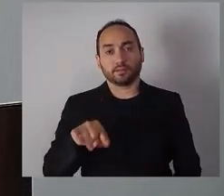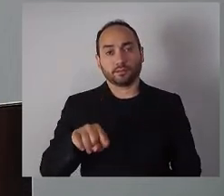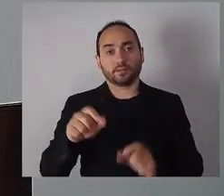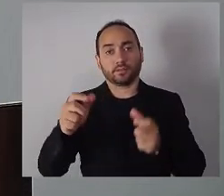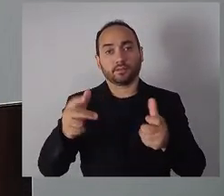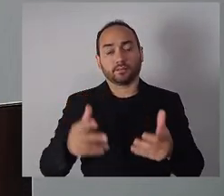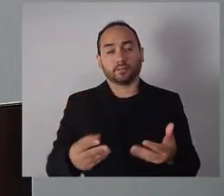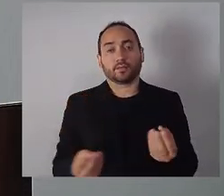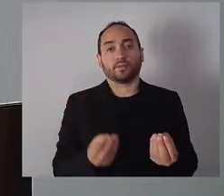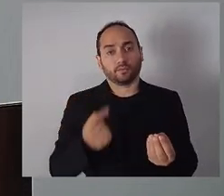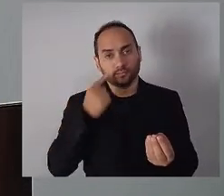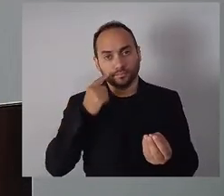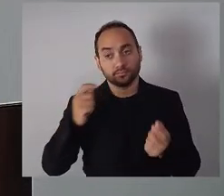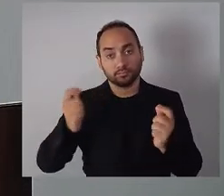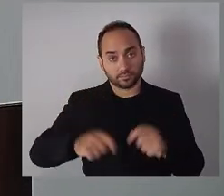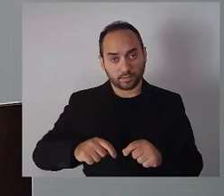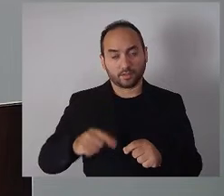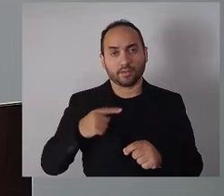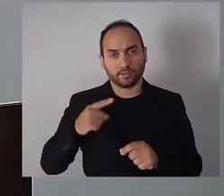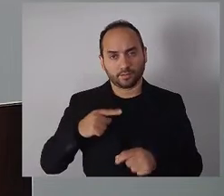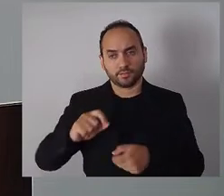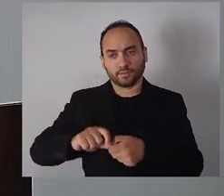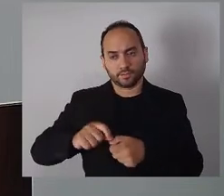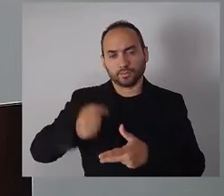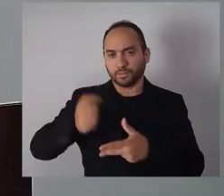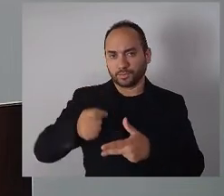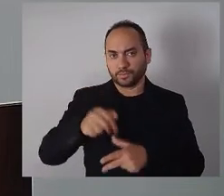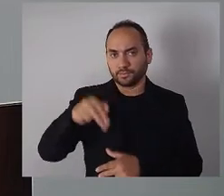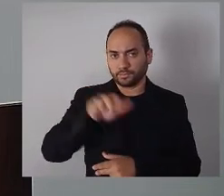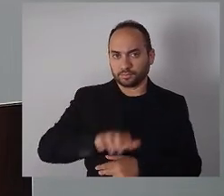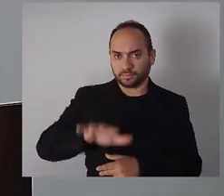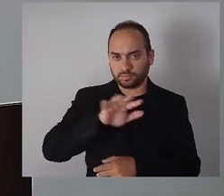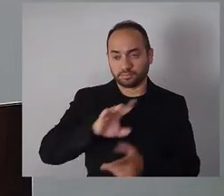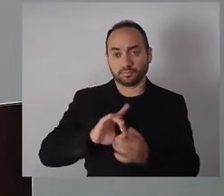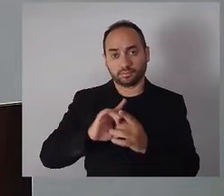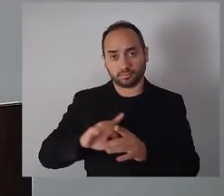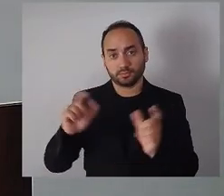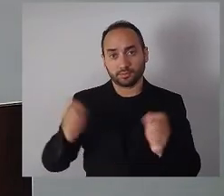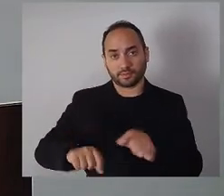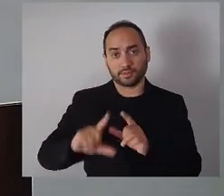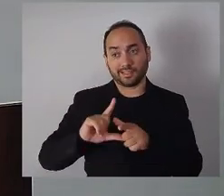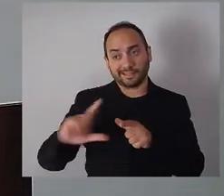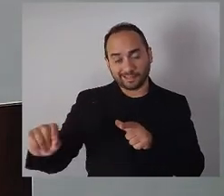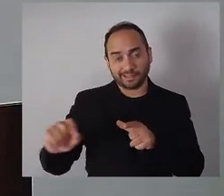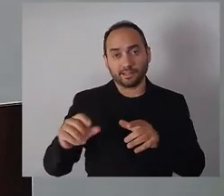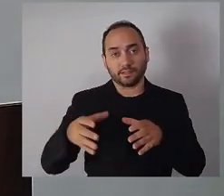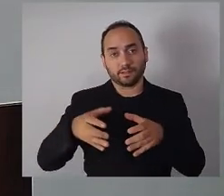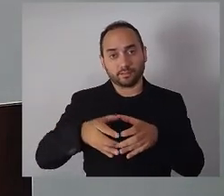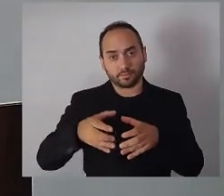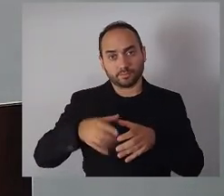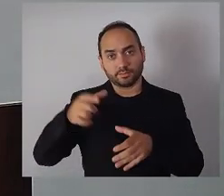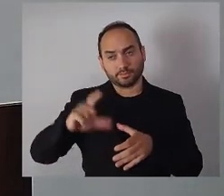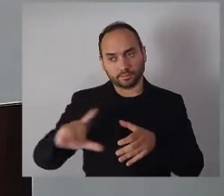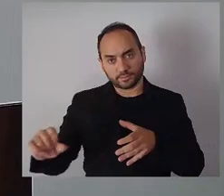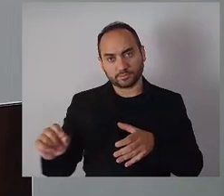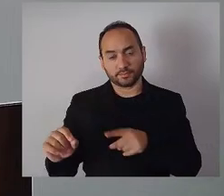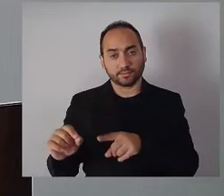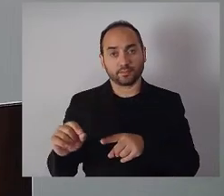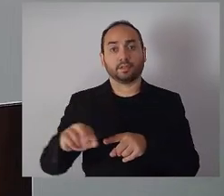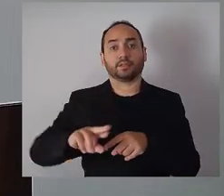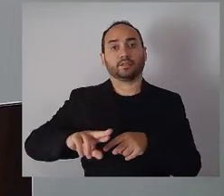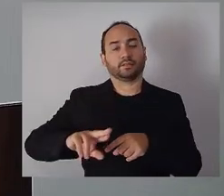que caberia somente à Executiva Nacional autorizar a saída de mandatário,